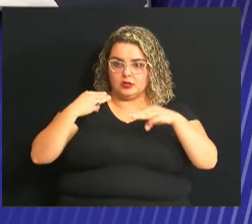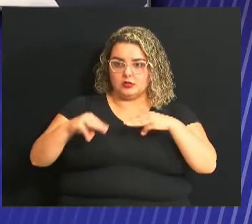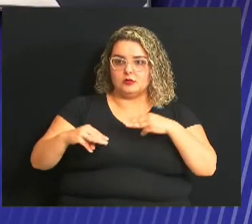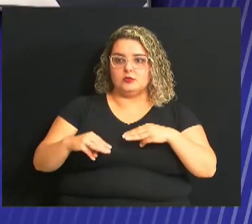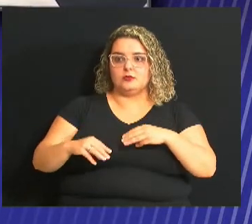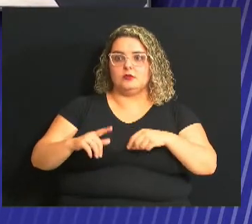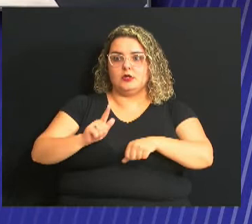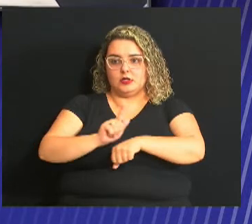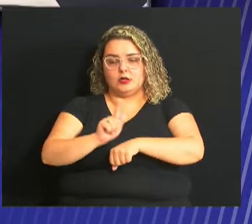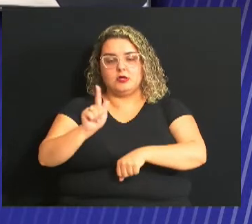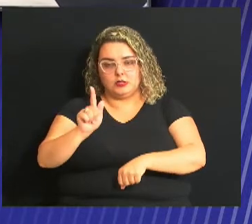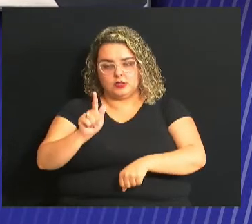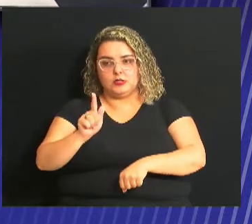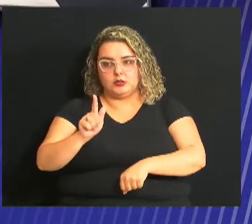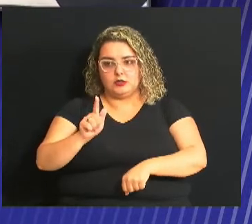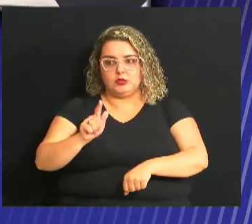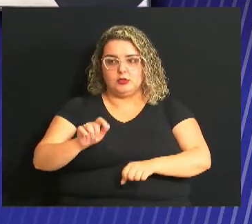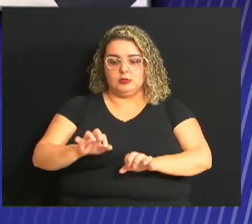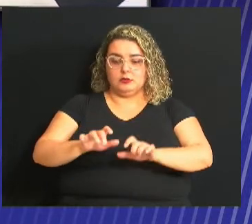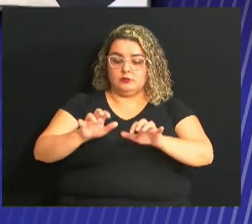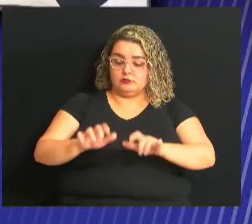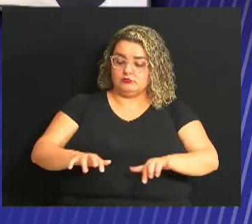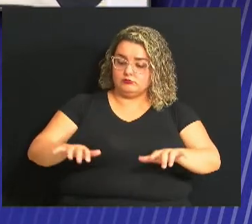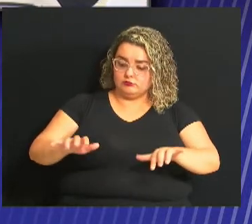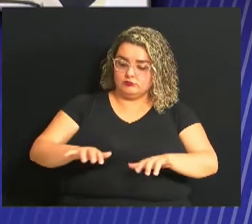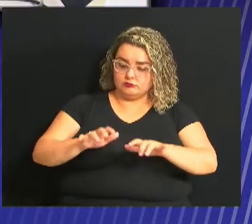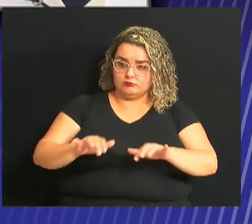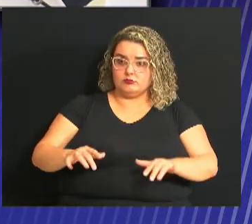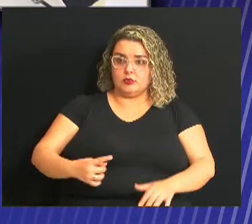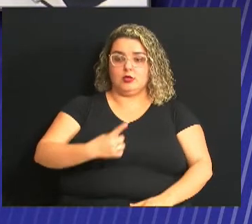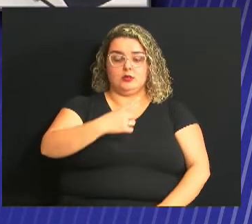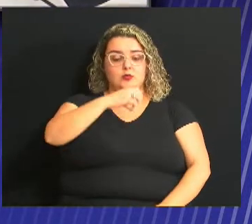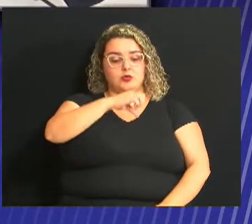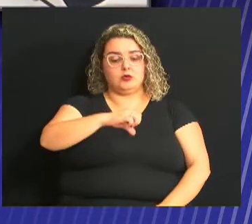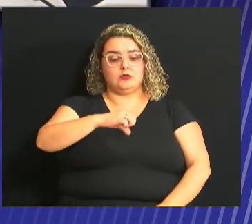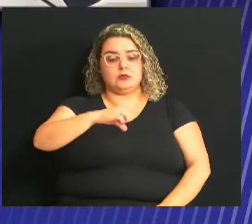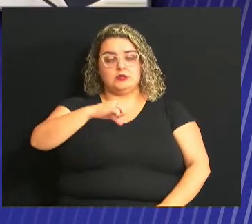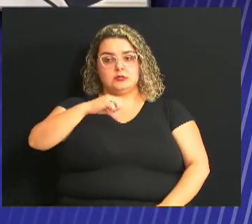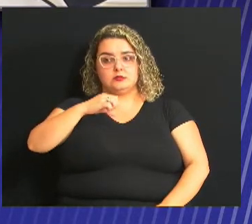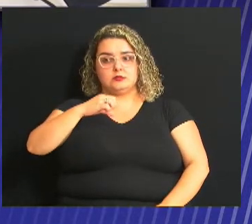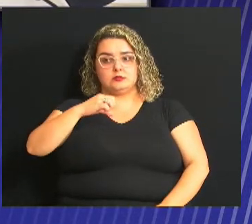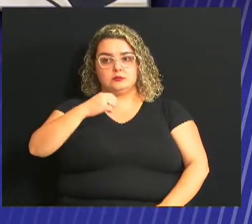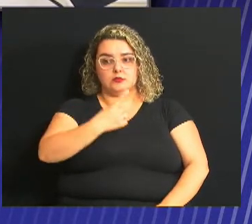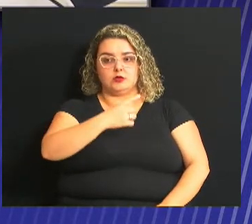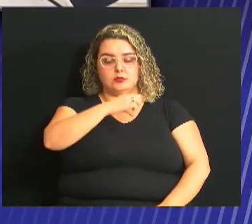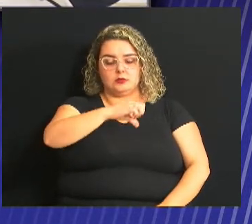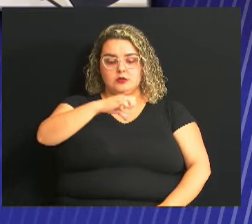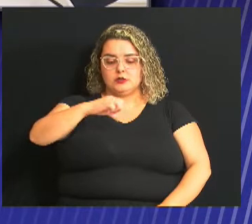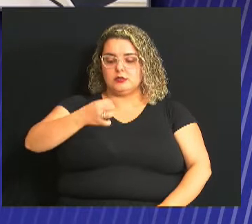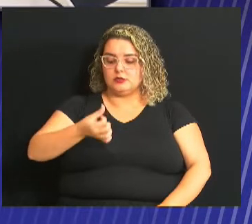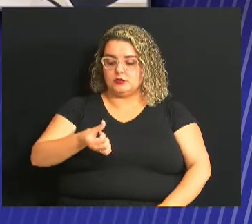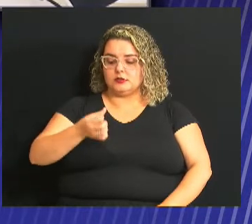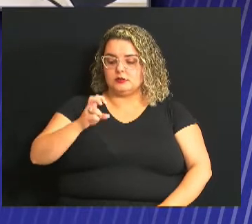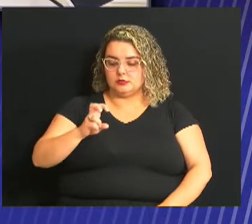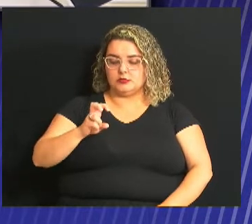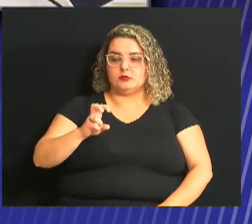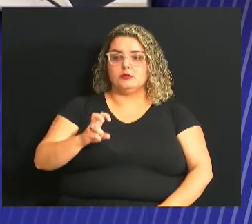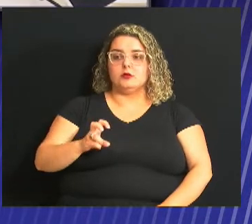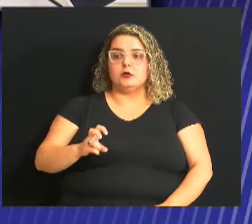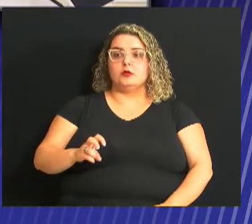graduada e em piano clássico em 1965. No